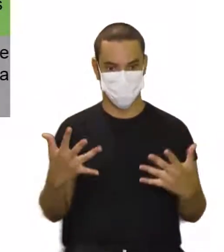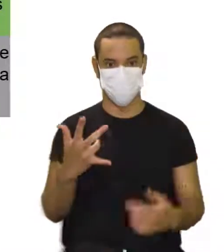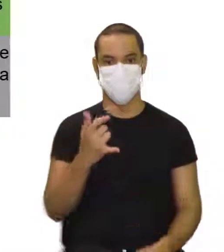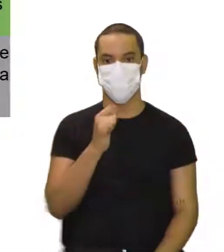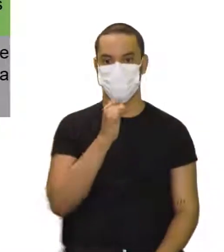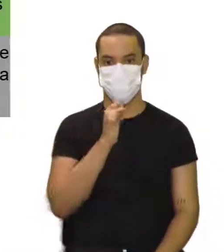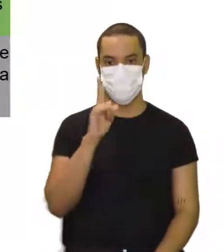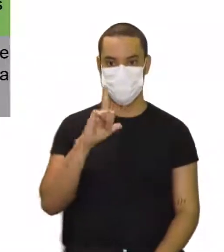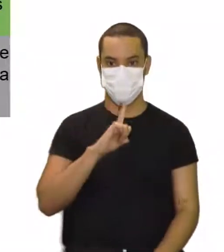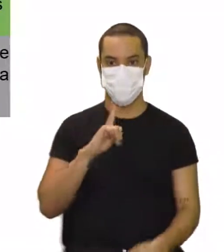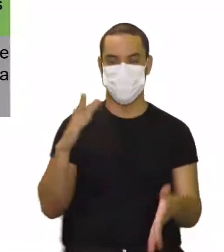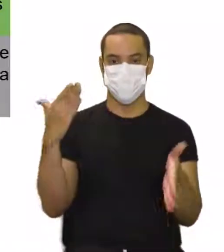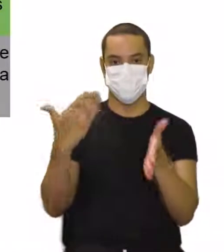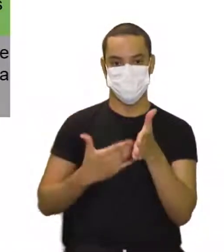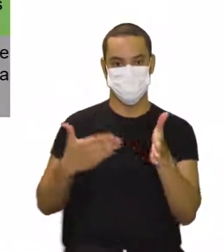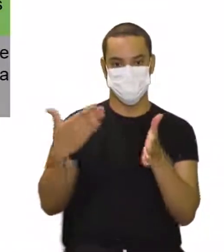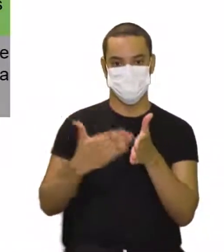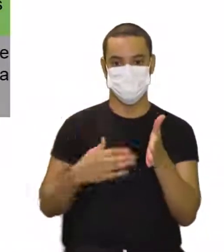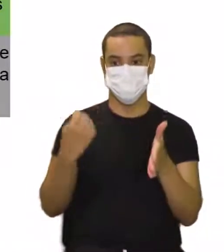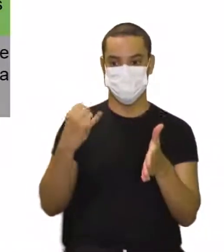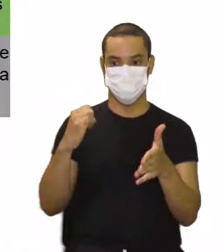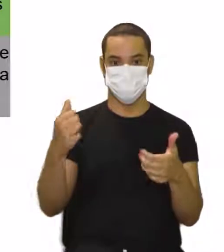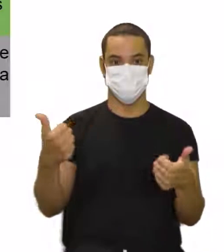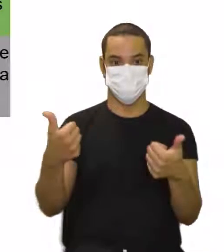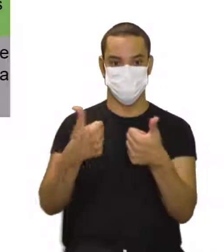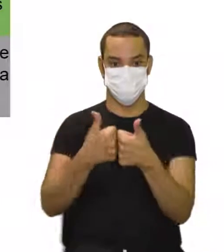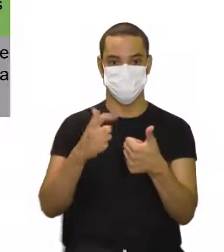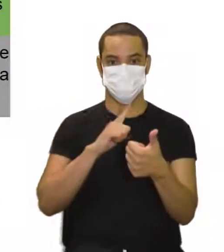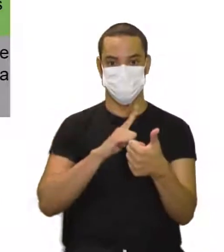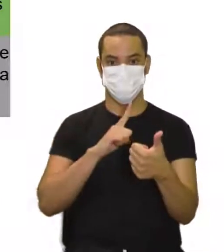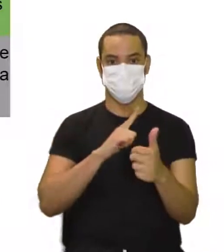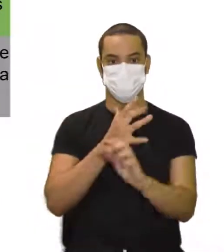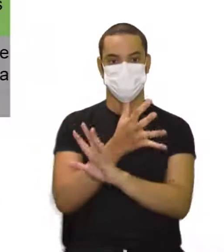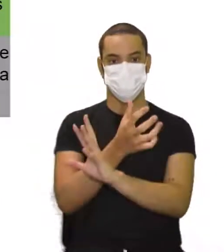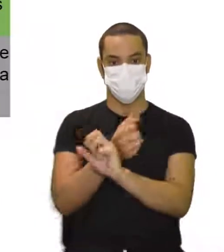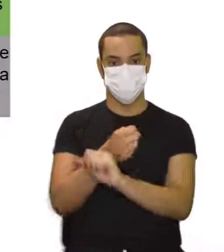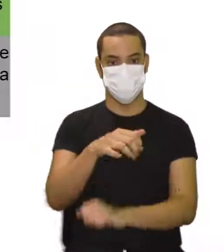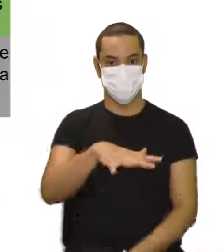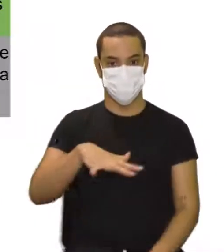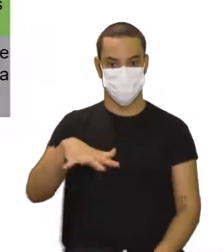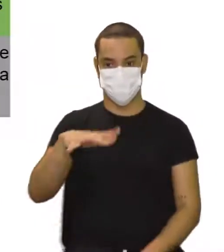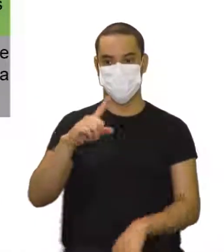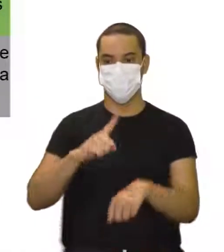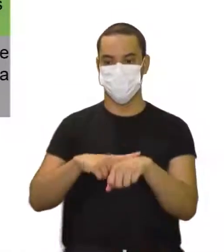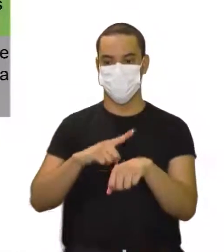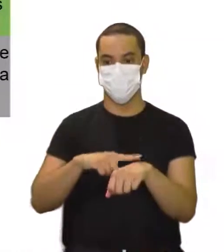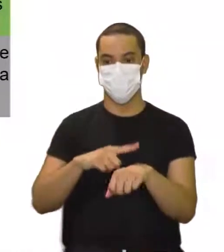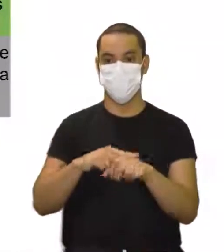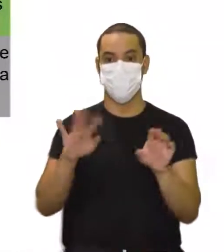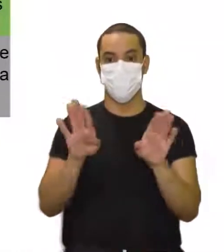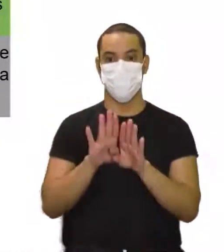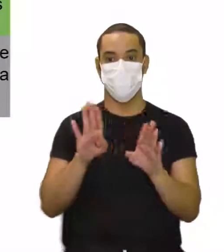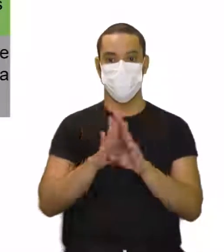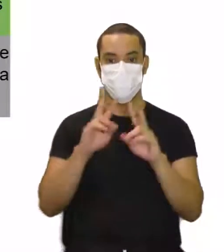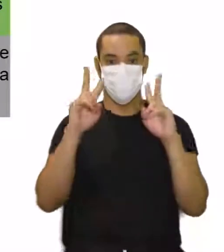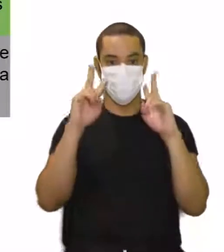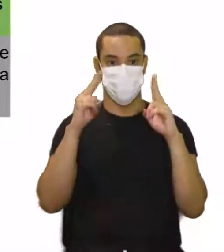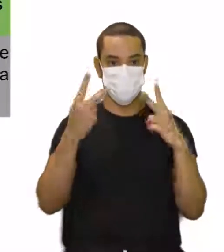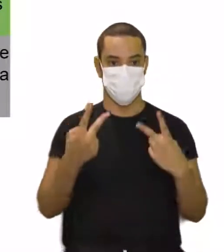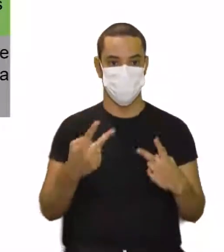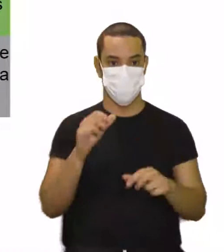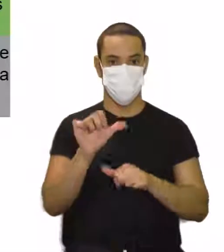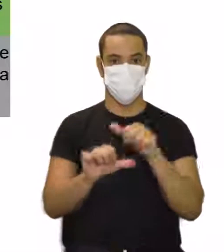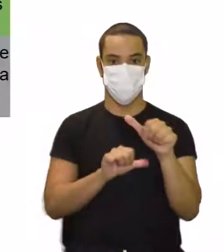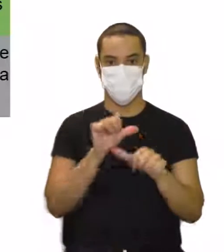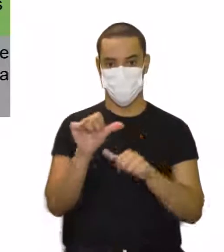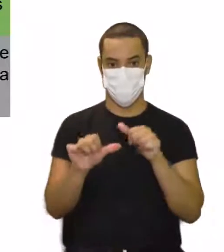o limite e quando chega próximo dela, há a contração do espaço-tempo. Reconhecer a diferença significativa entre os resultados da